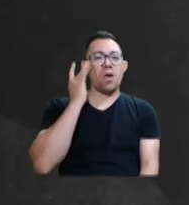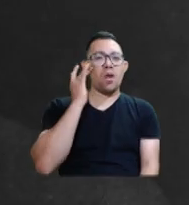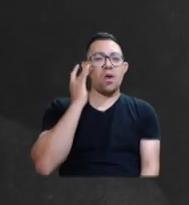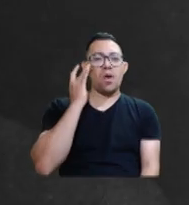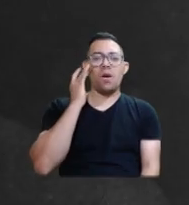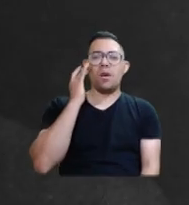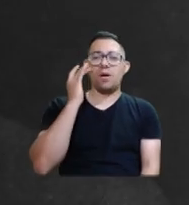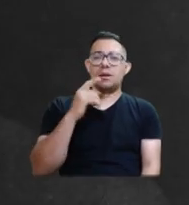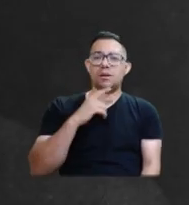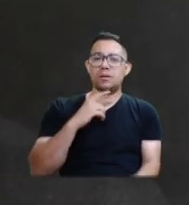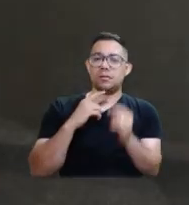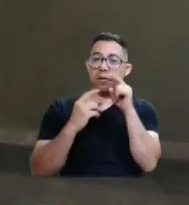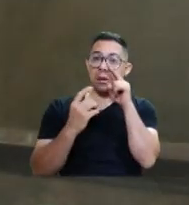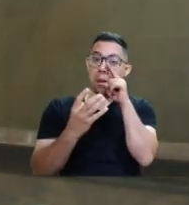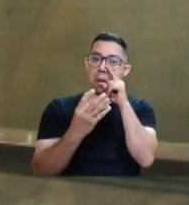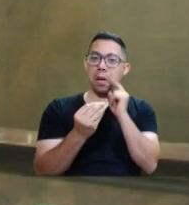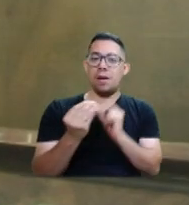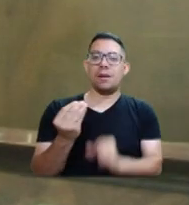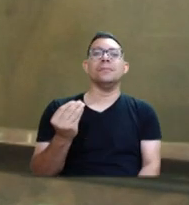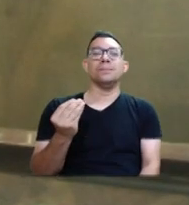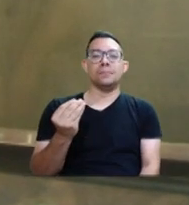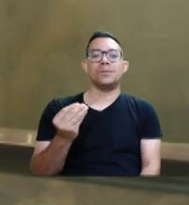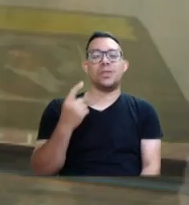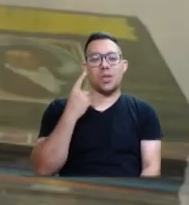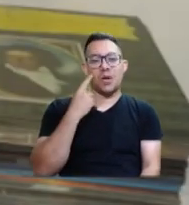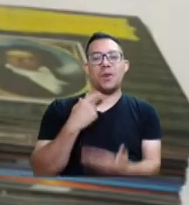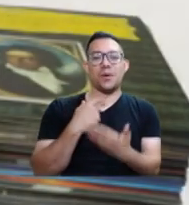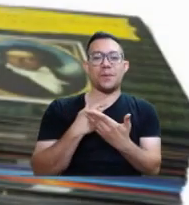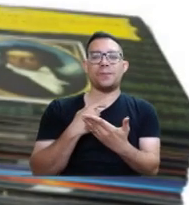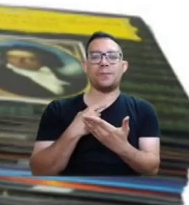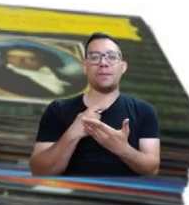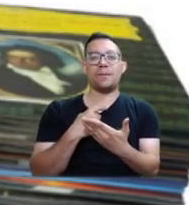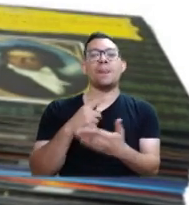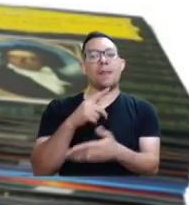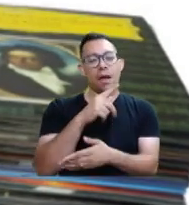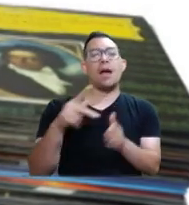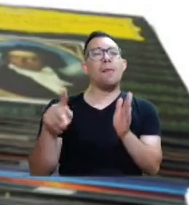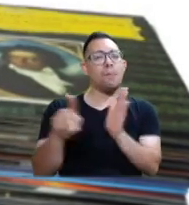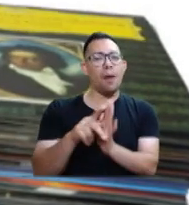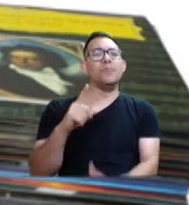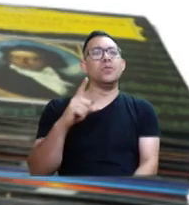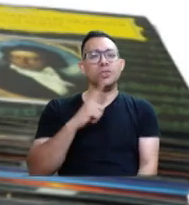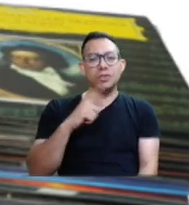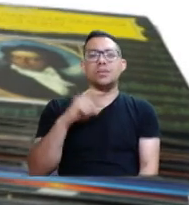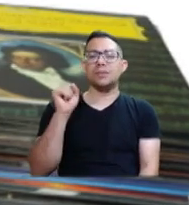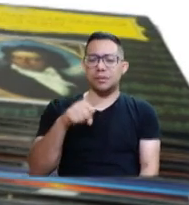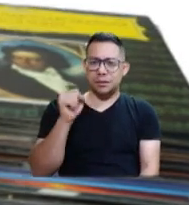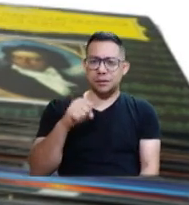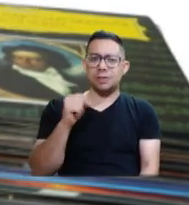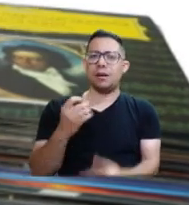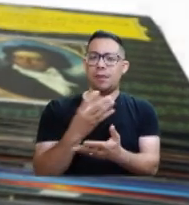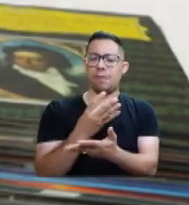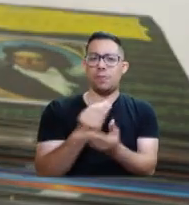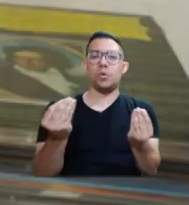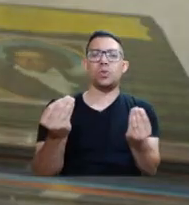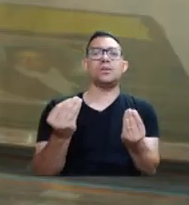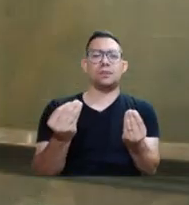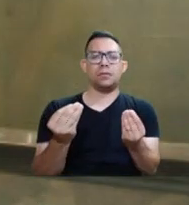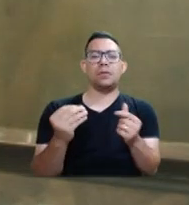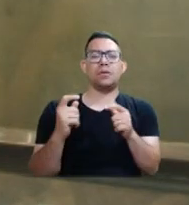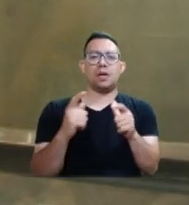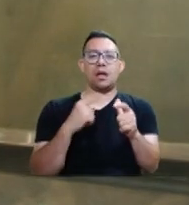Berlim. E acho que, se não me engano, tinha uns 10 DVDs nesse catálogo, né, da Filarmônica de Berlim, lá na gramofone,